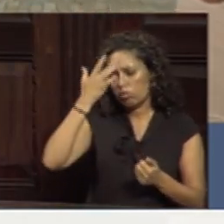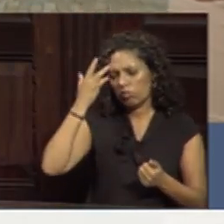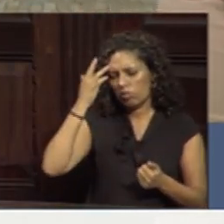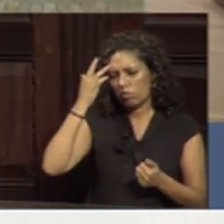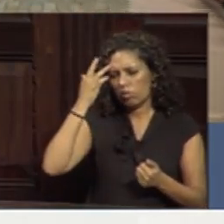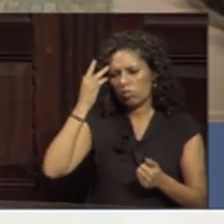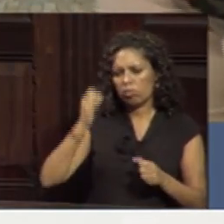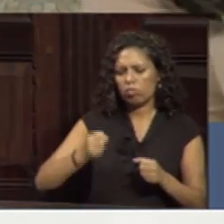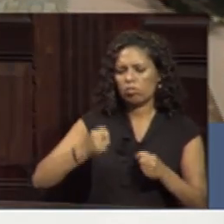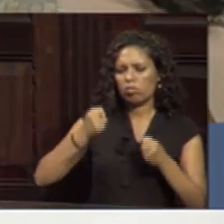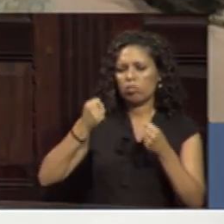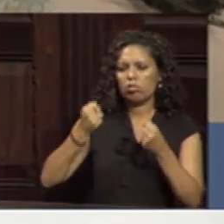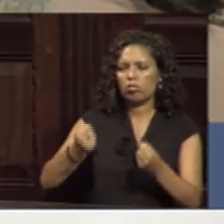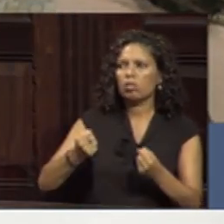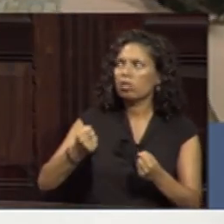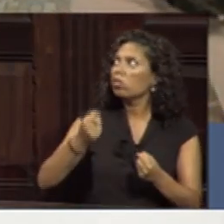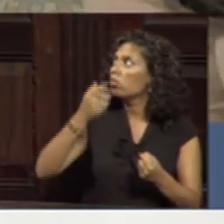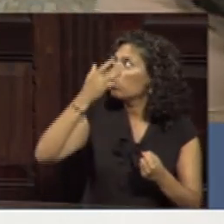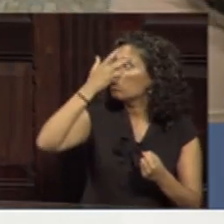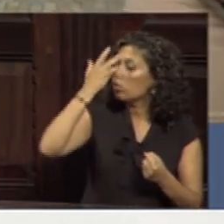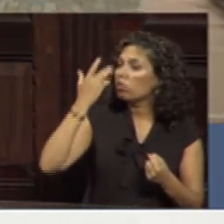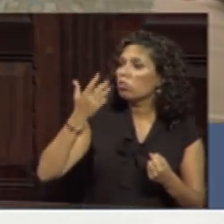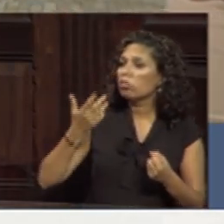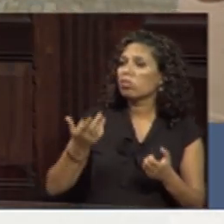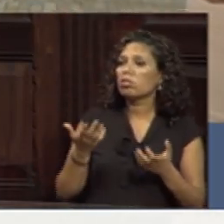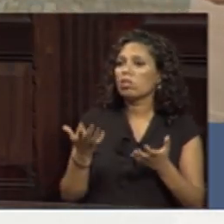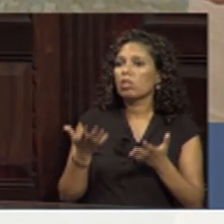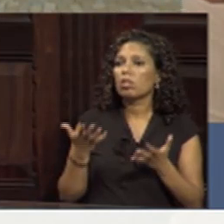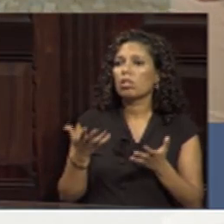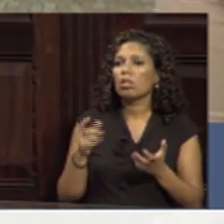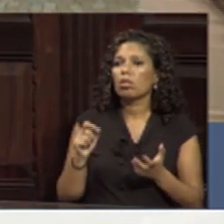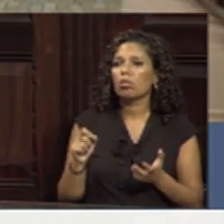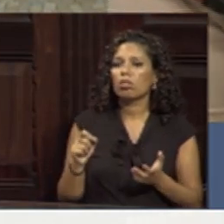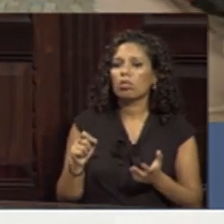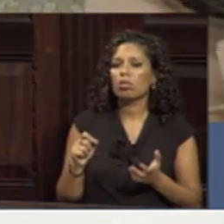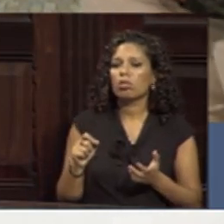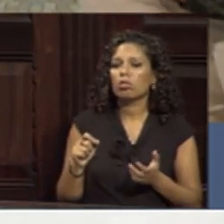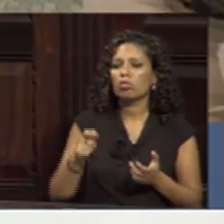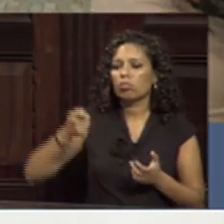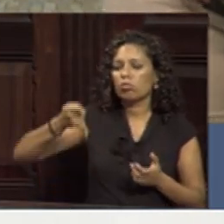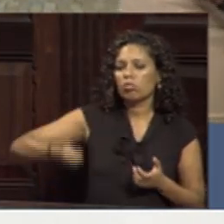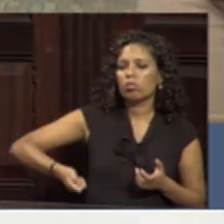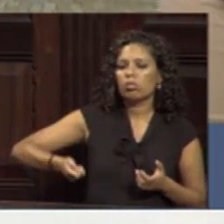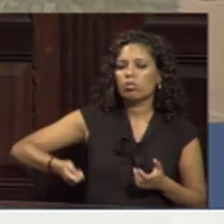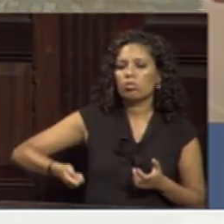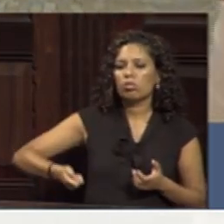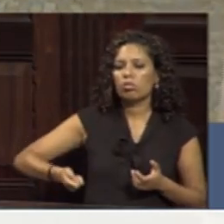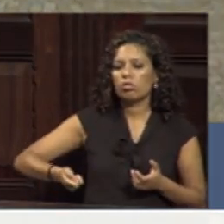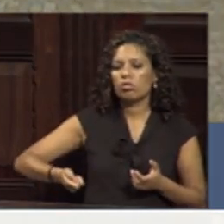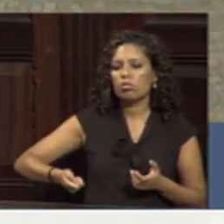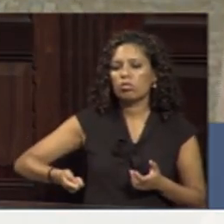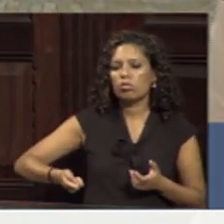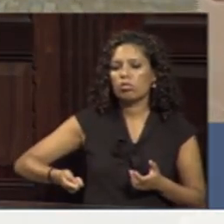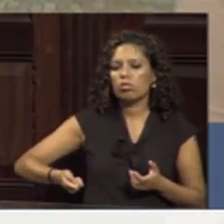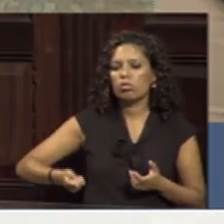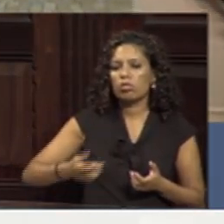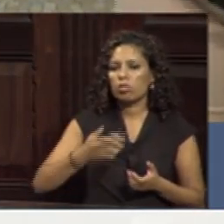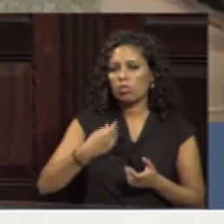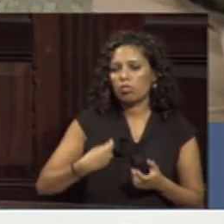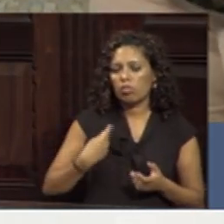humildes, lutando por aquelas pessoas que só querem uma coisa: justiça e viver com